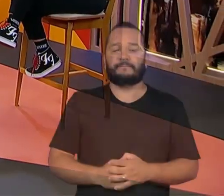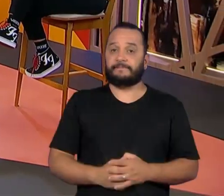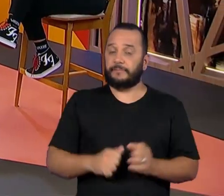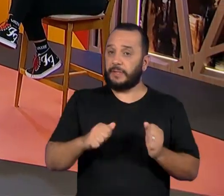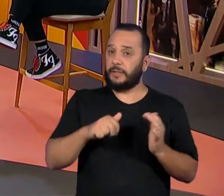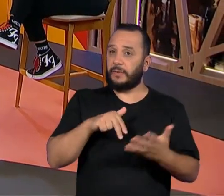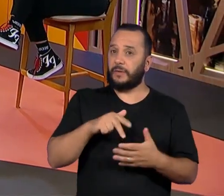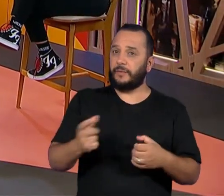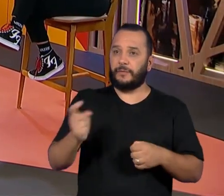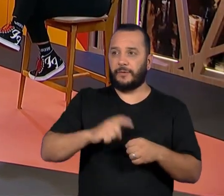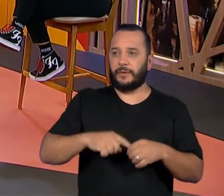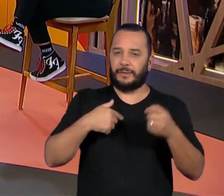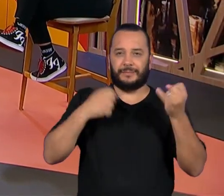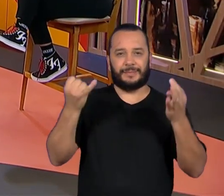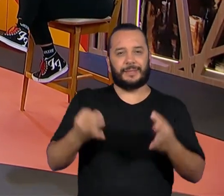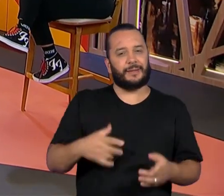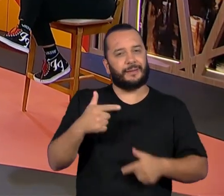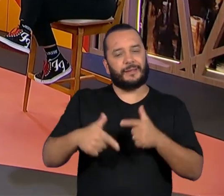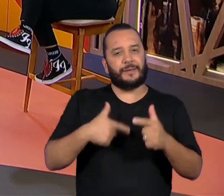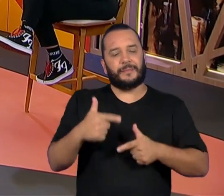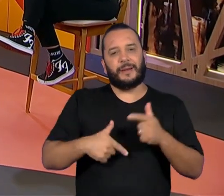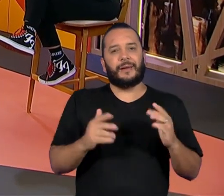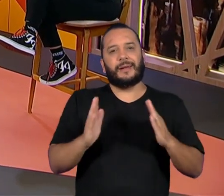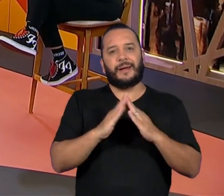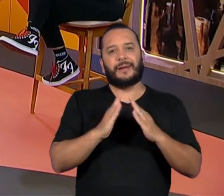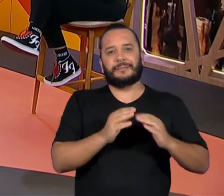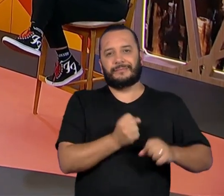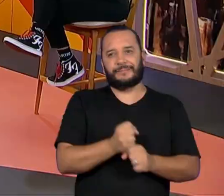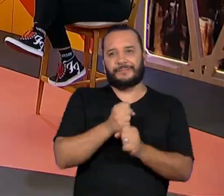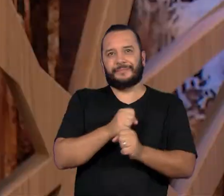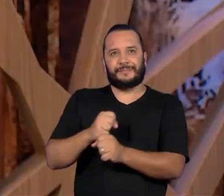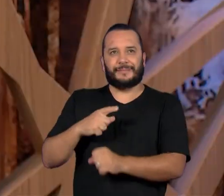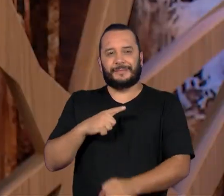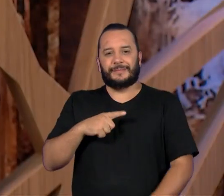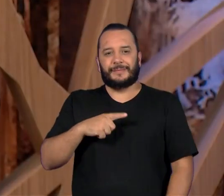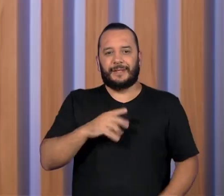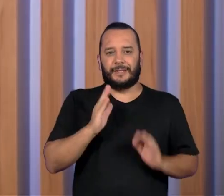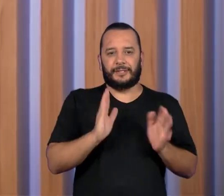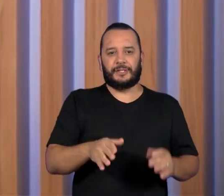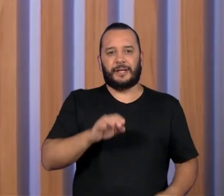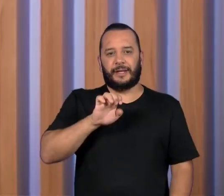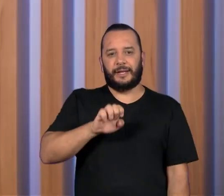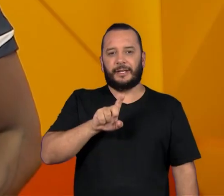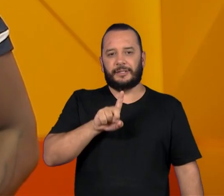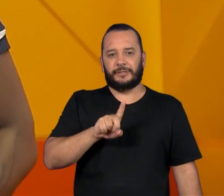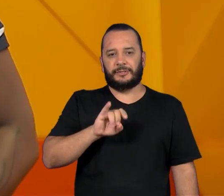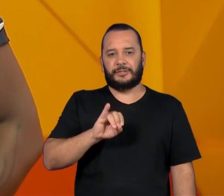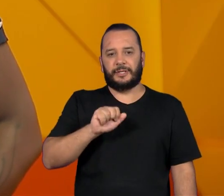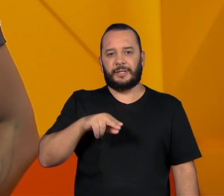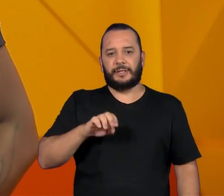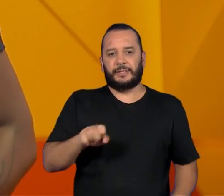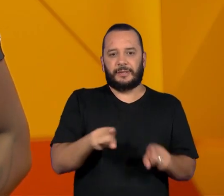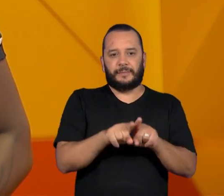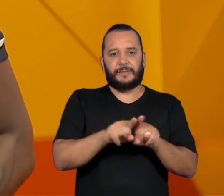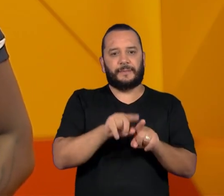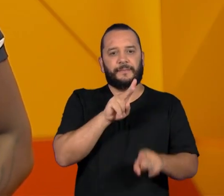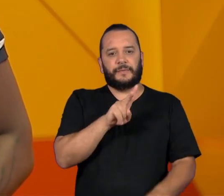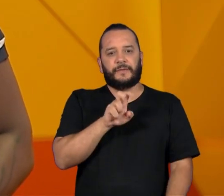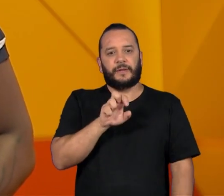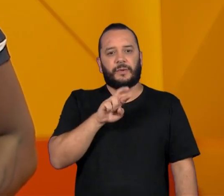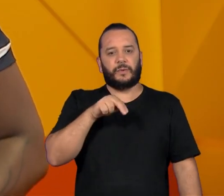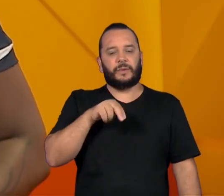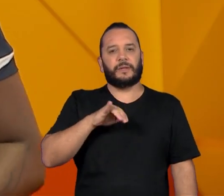Estação Livre de volta falando sobre trabalho doméstico e recebendo aqui a Verônica Oliveira e a Ediane Maria. E o coletivo audiovisual